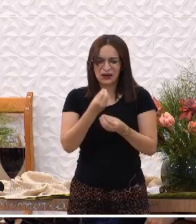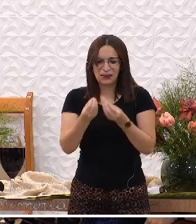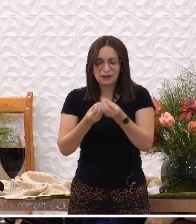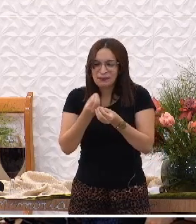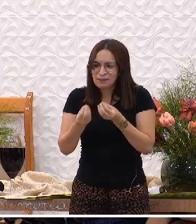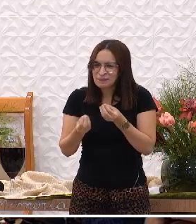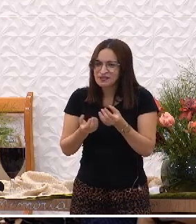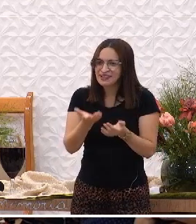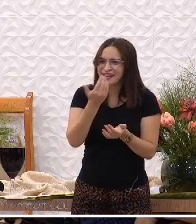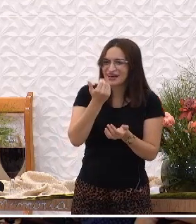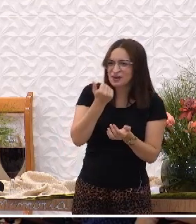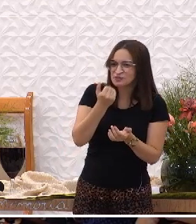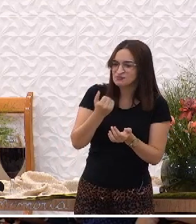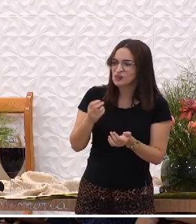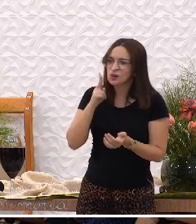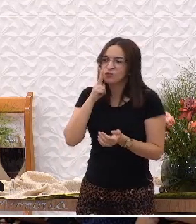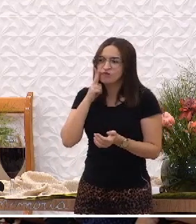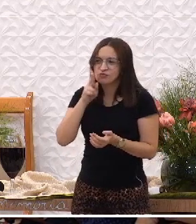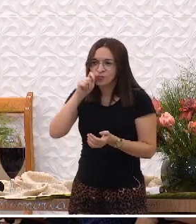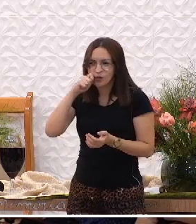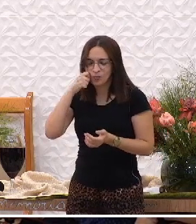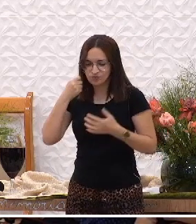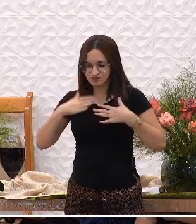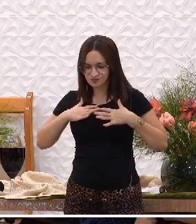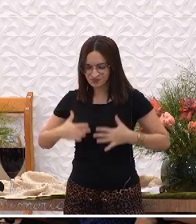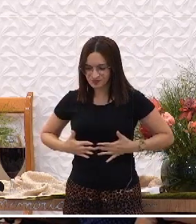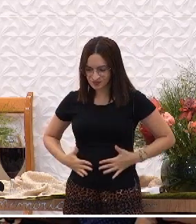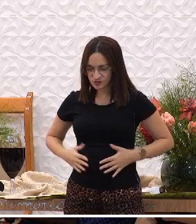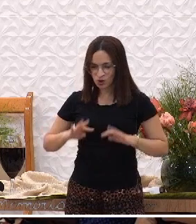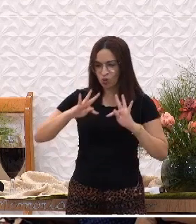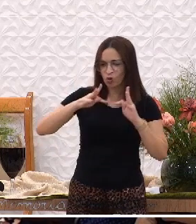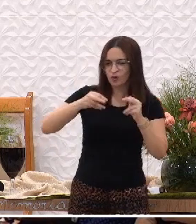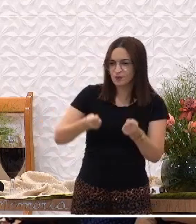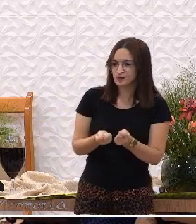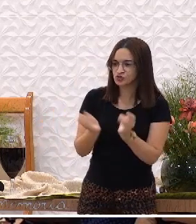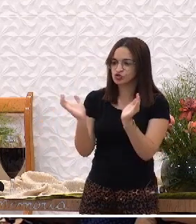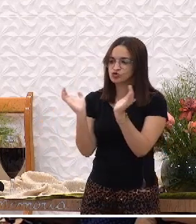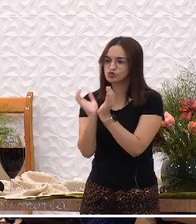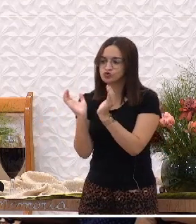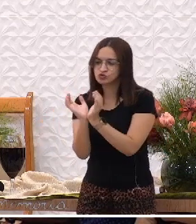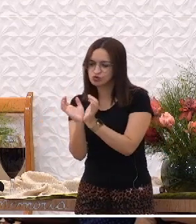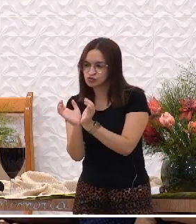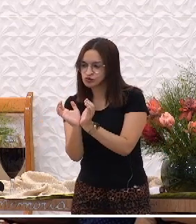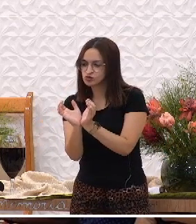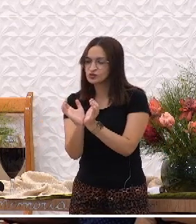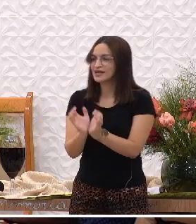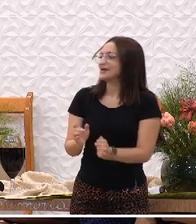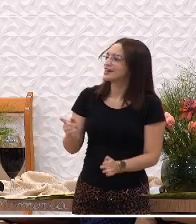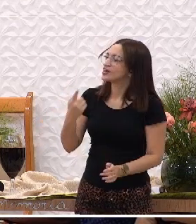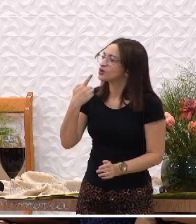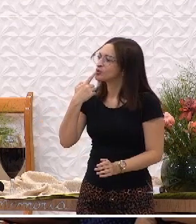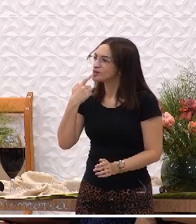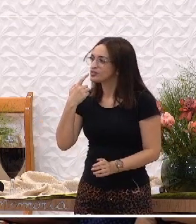Cristo os que participam dignamente da ceia do Senhor? Diz assim: desde que o corpo e o sangue de Cristo não